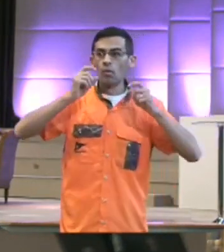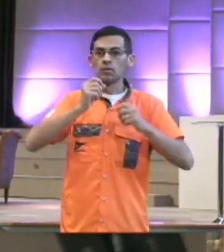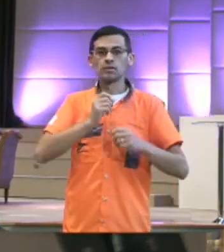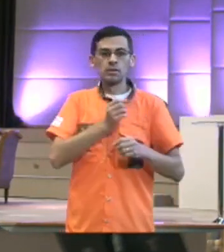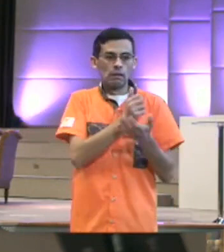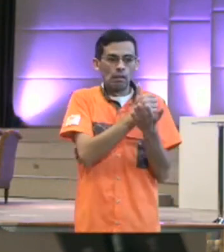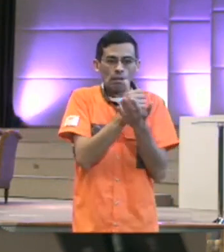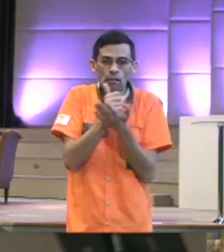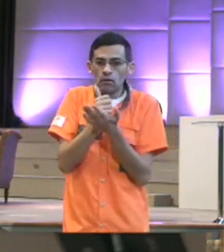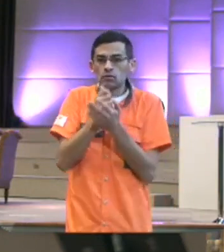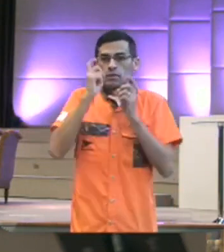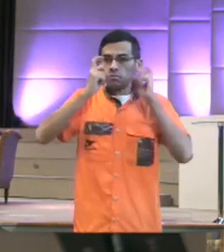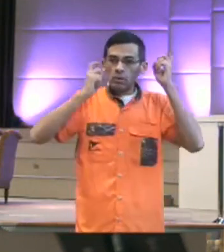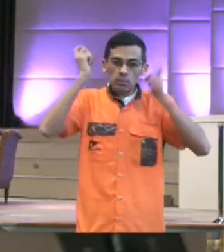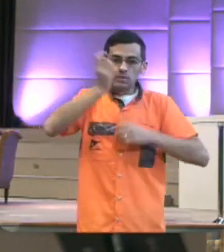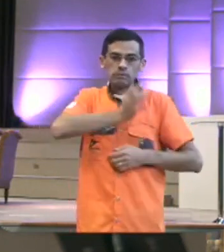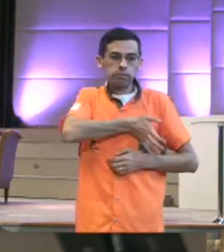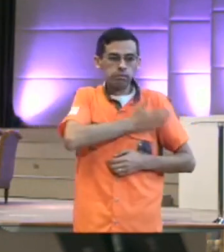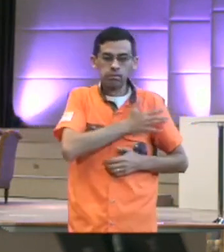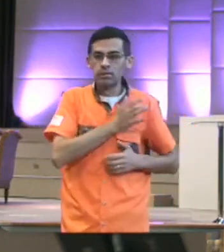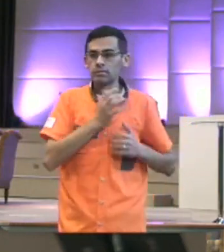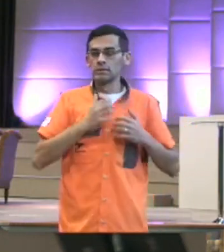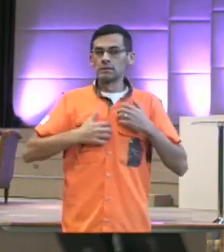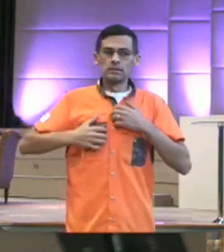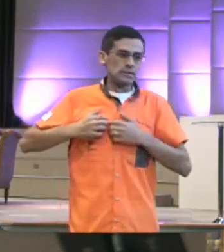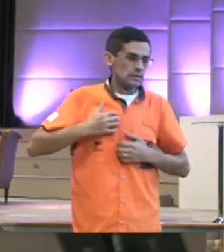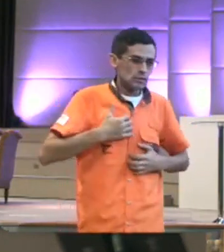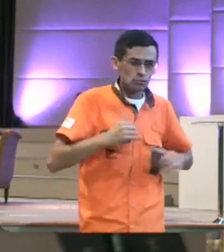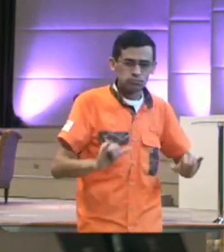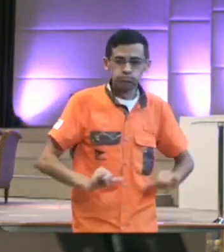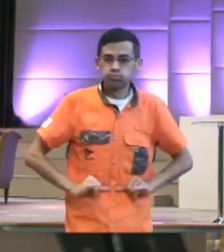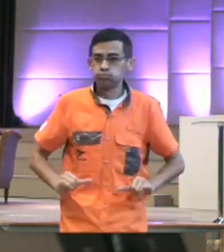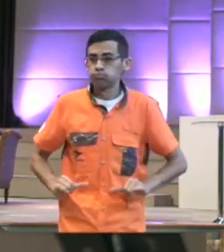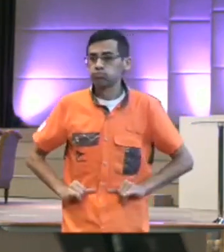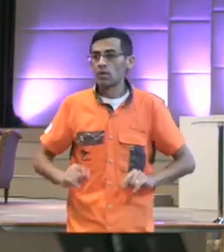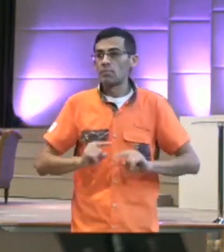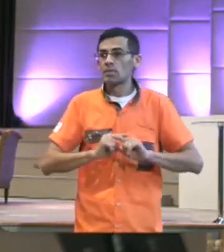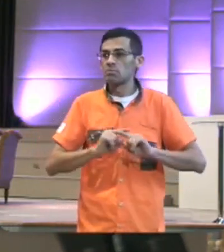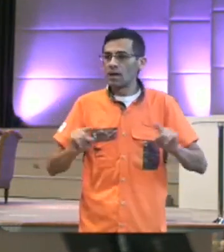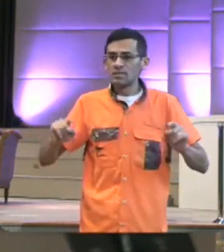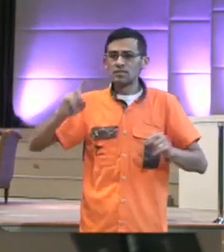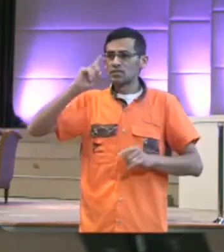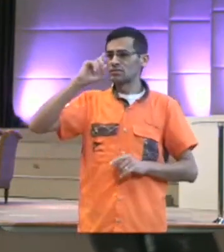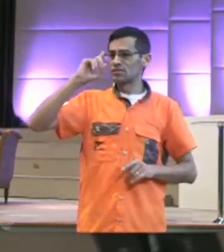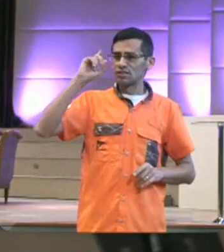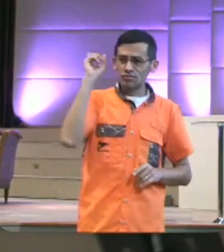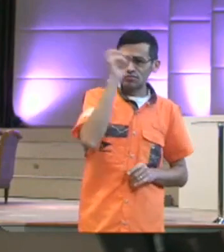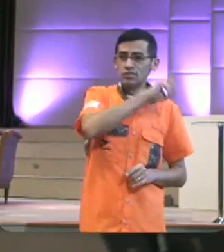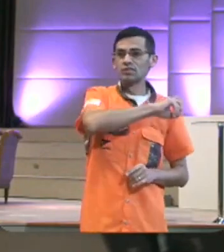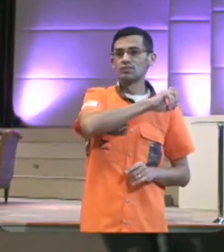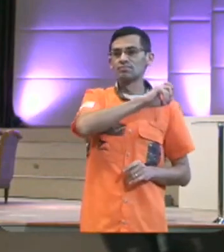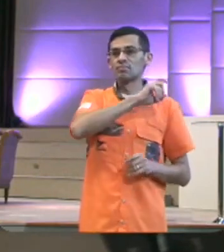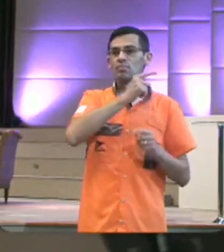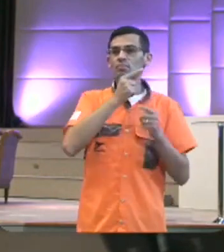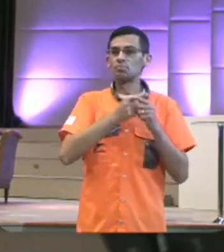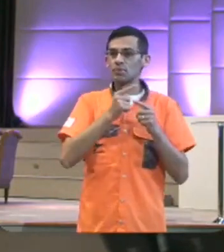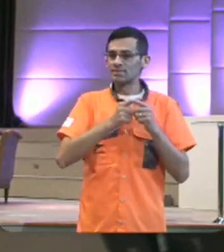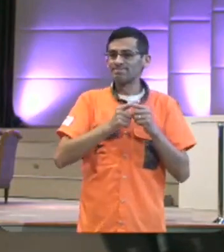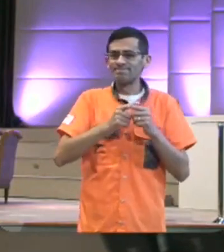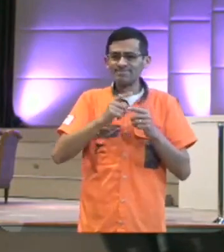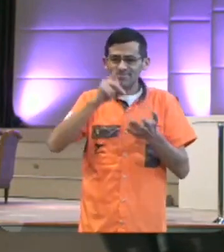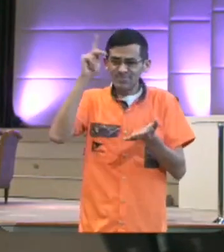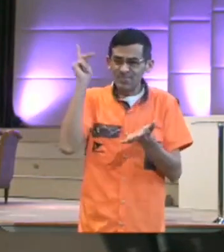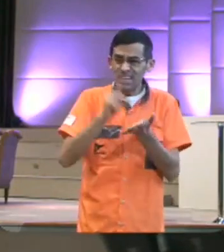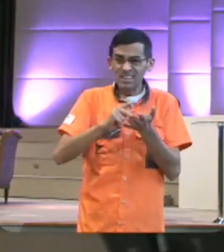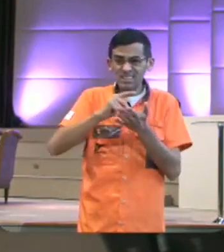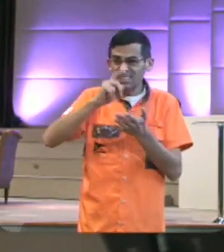move o nosso coração, e diante dessa realidade tão dura, tão intensa, é